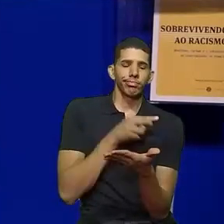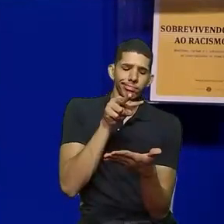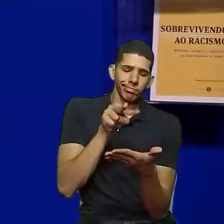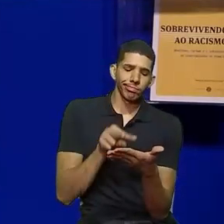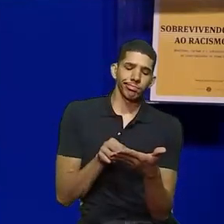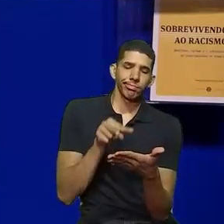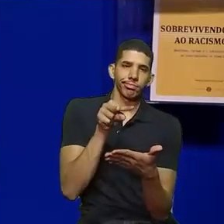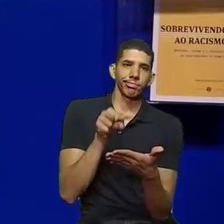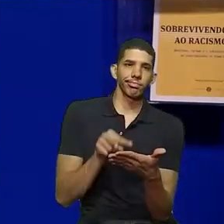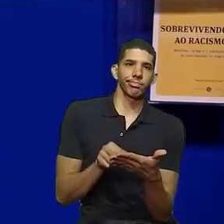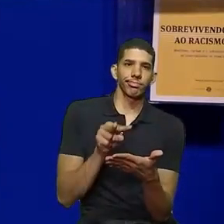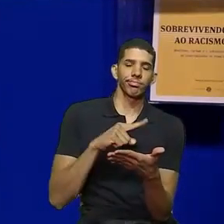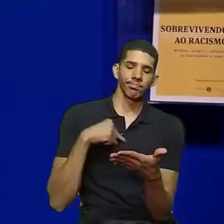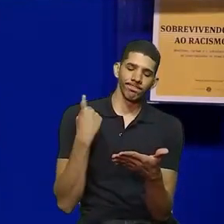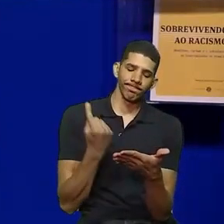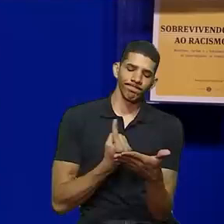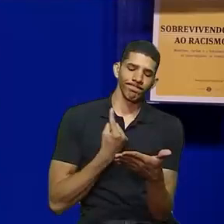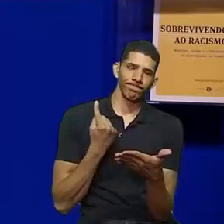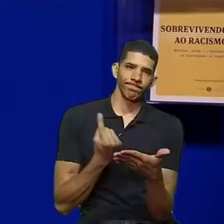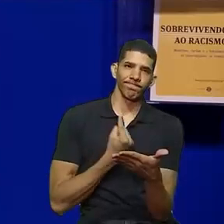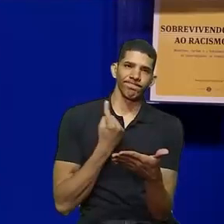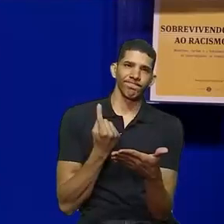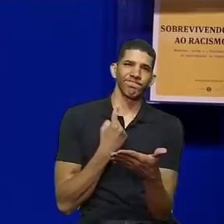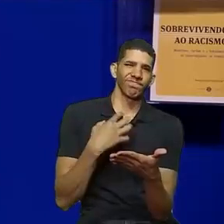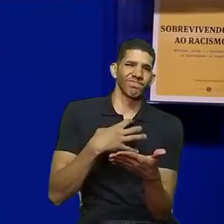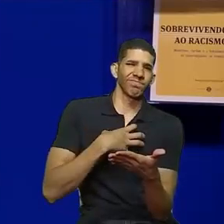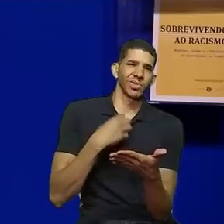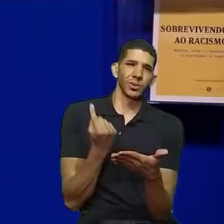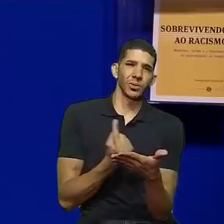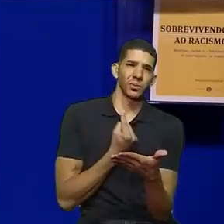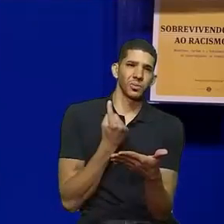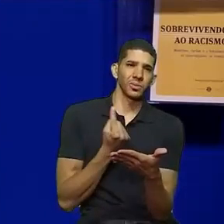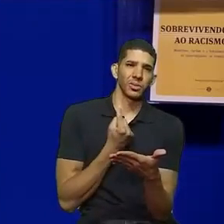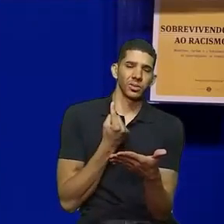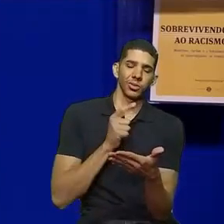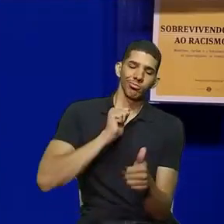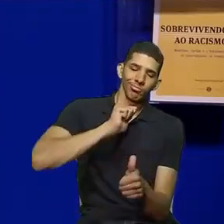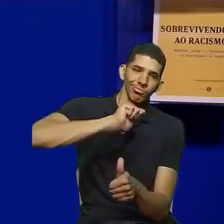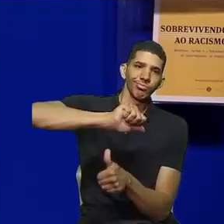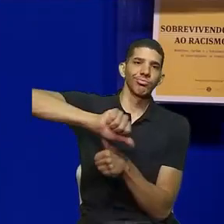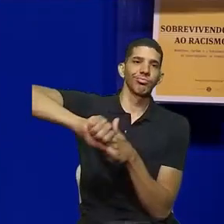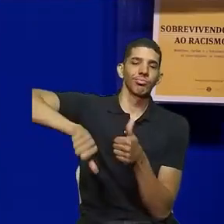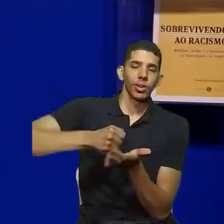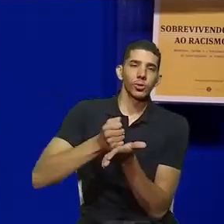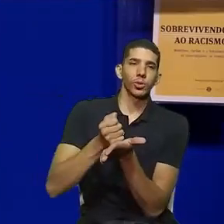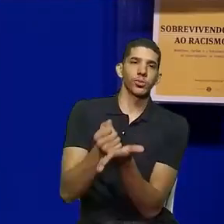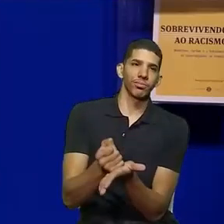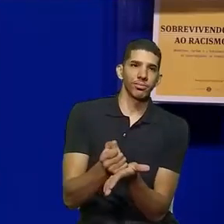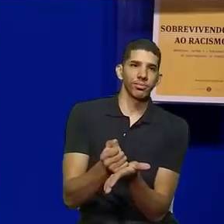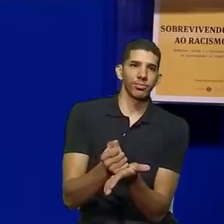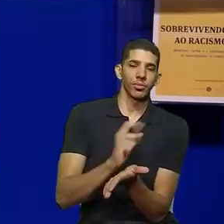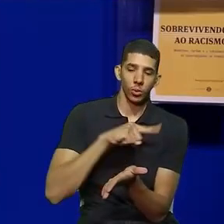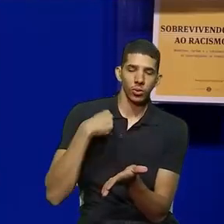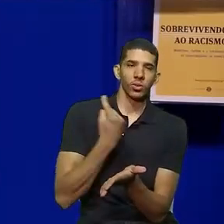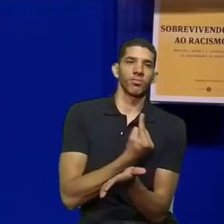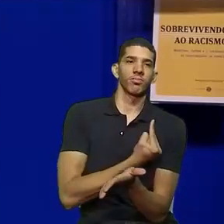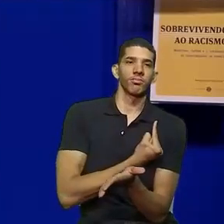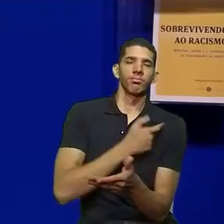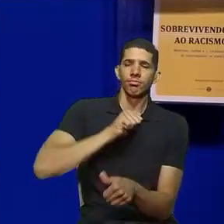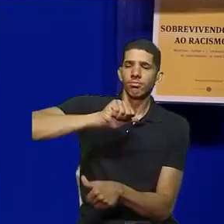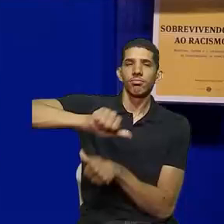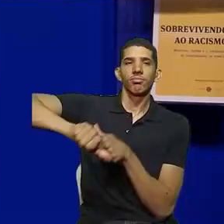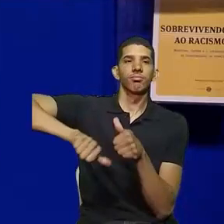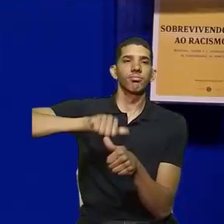solitária se fez leitura solidária. Umbuto, sou porque nós somos, como nos